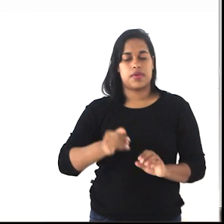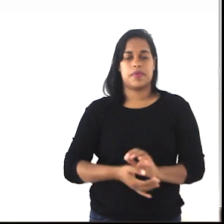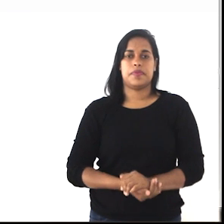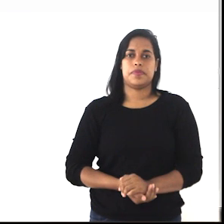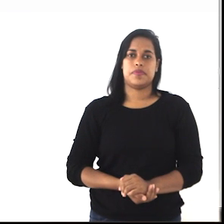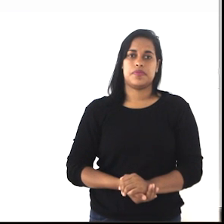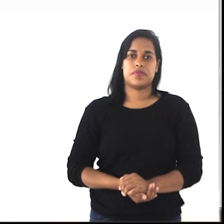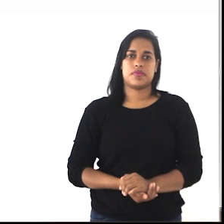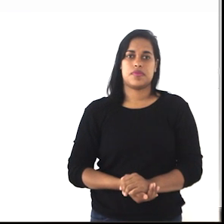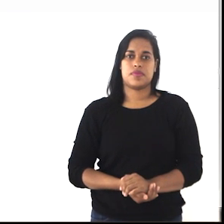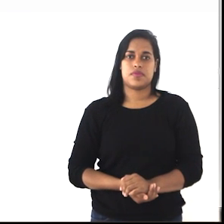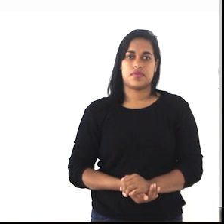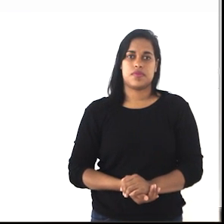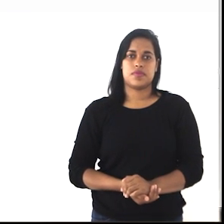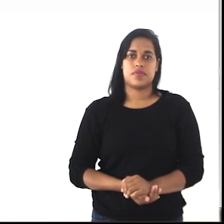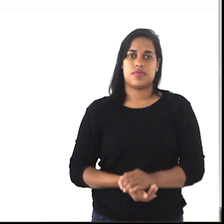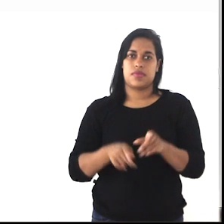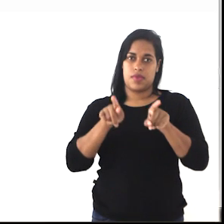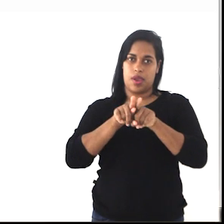array,